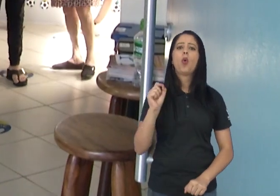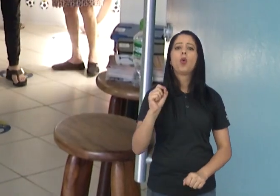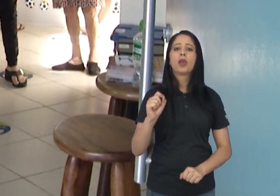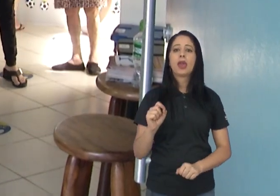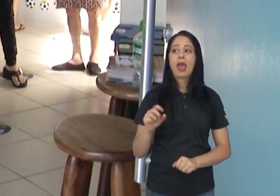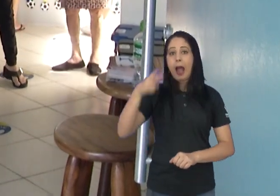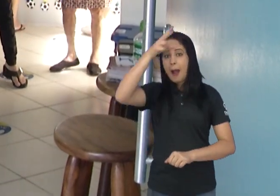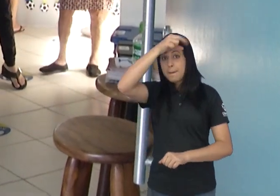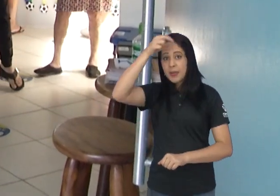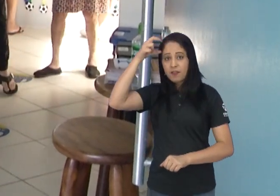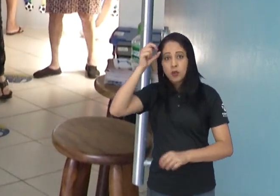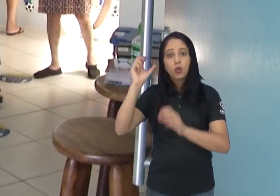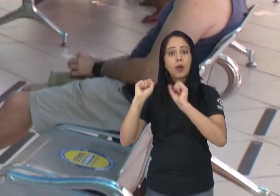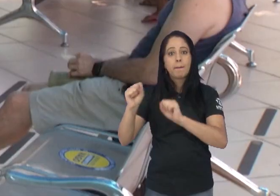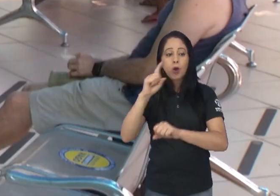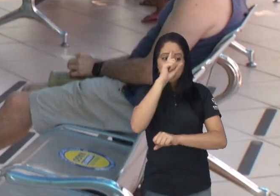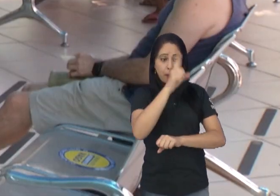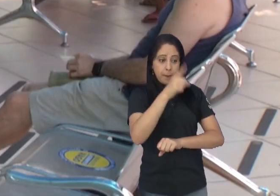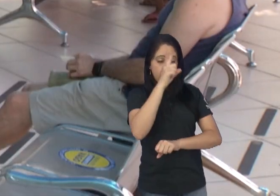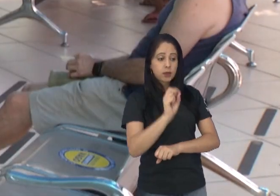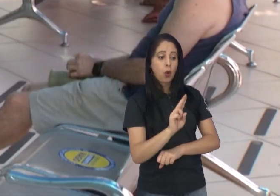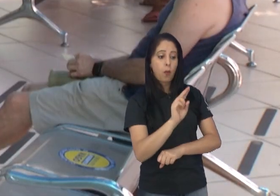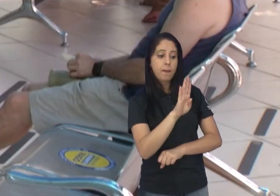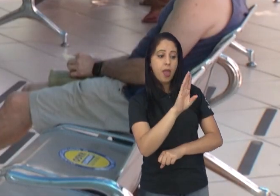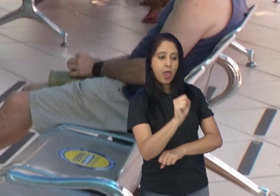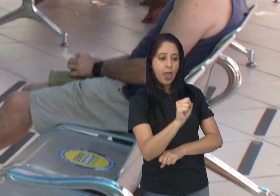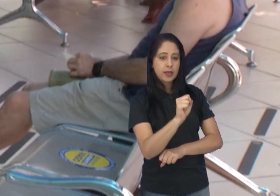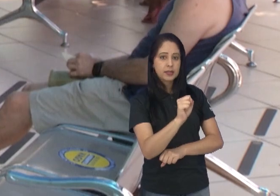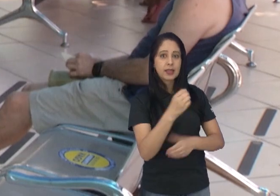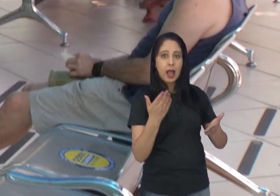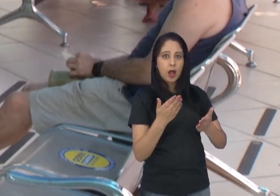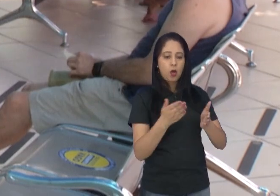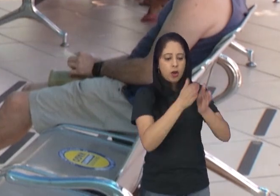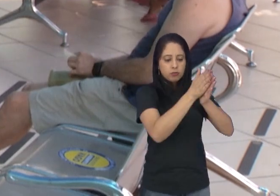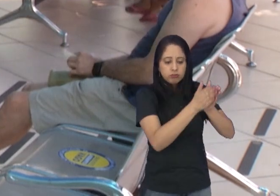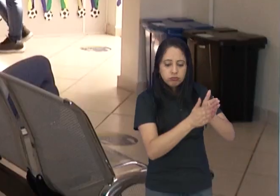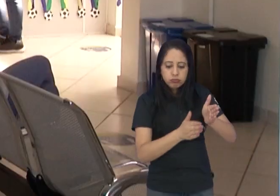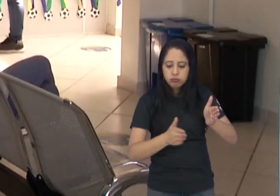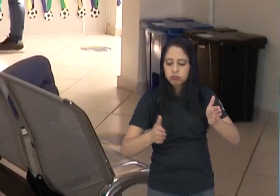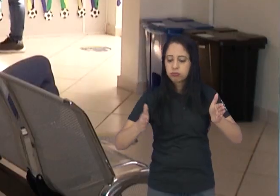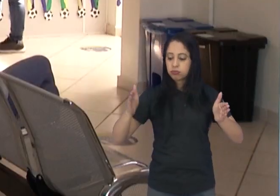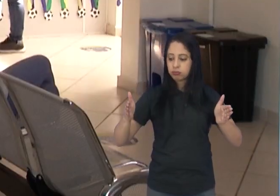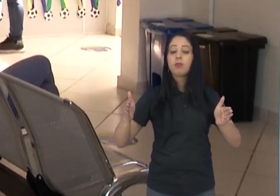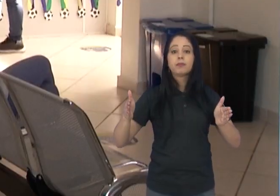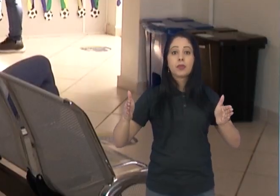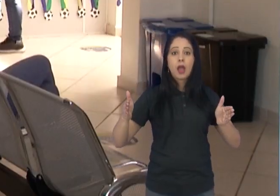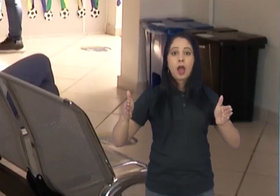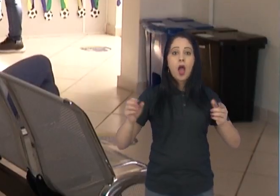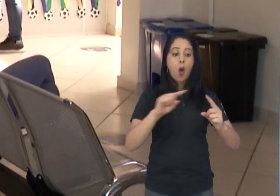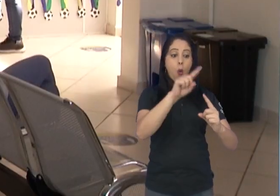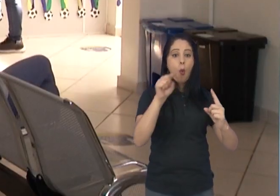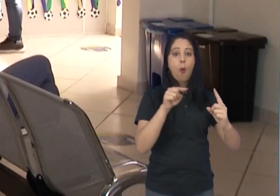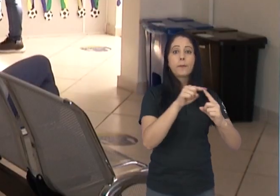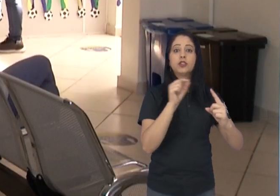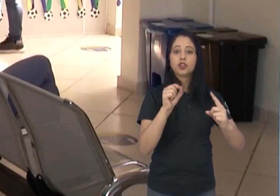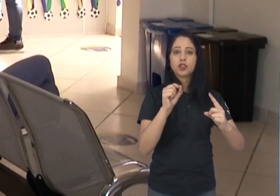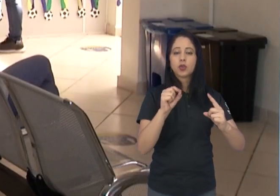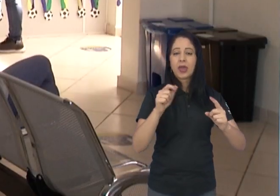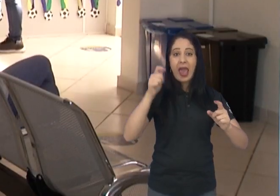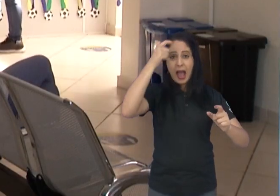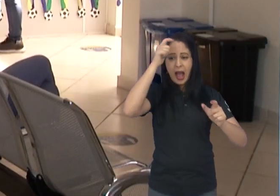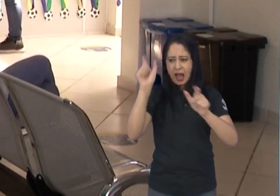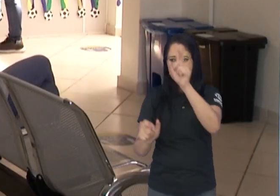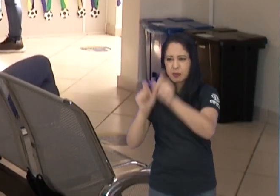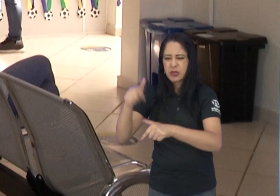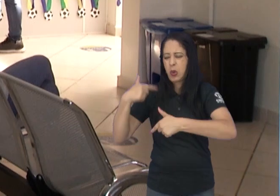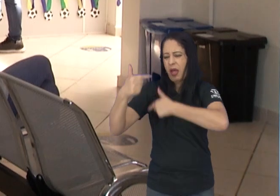Prefeitura amplie o horário das unidades básicas de saúde do município. O objetivo é garantir que as pessoas que